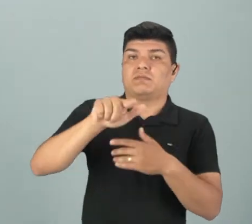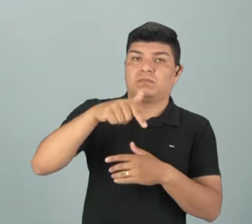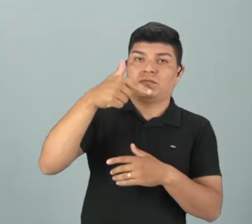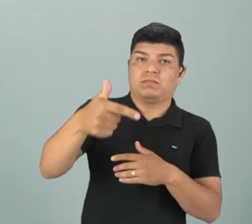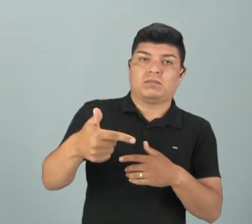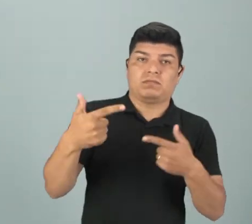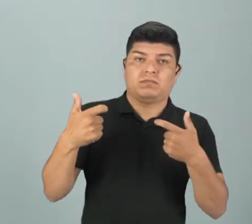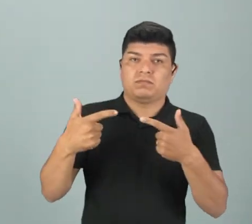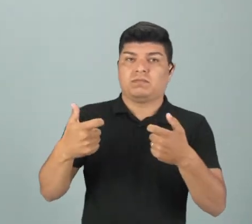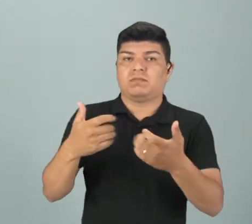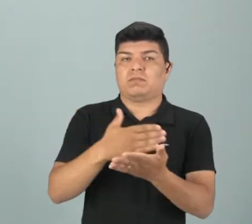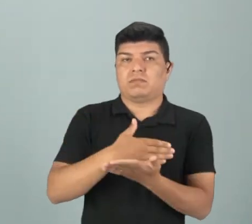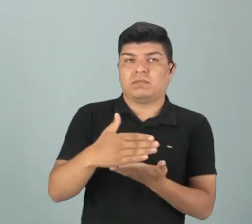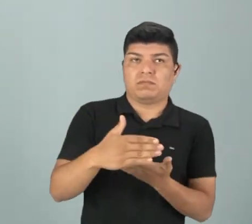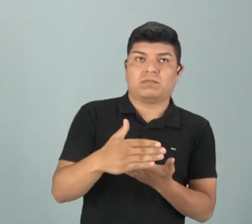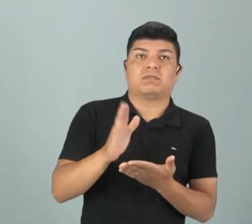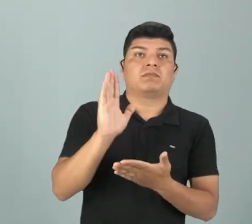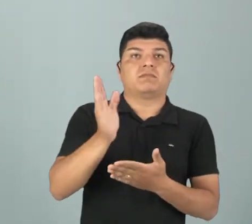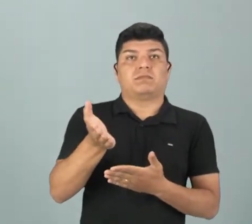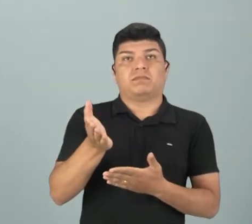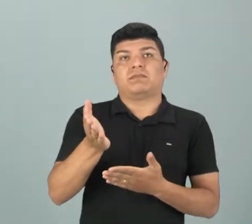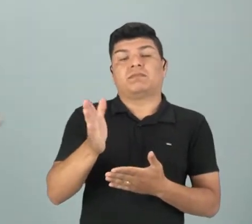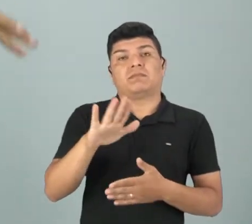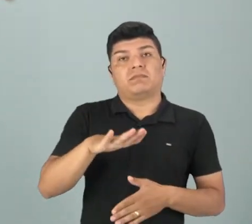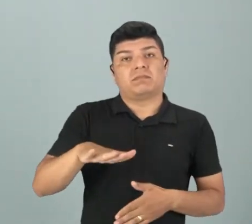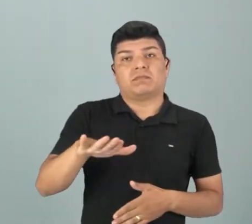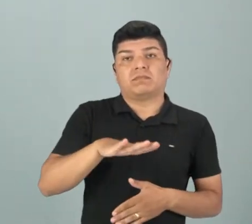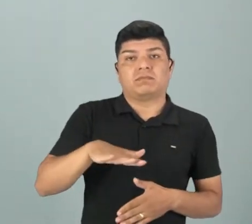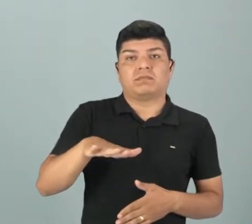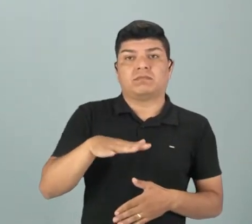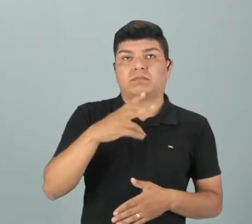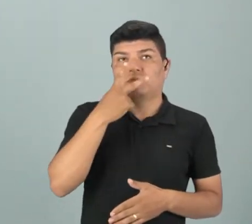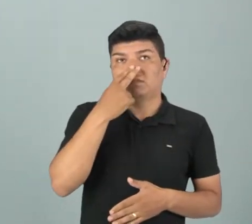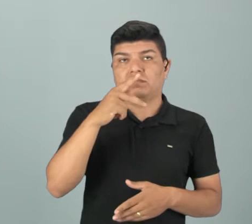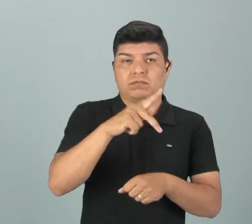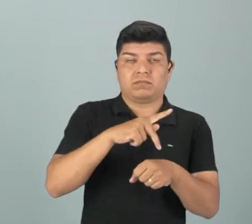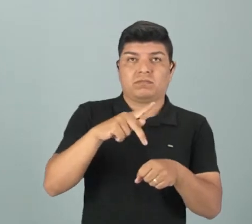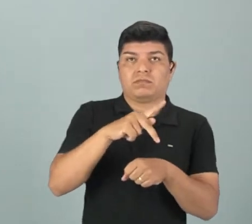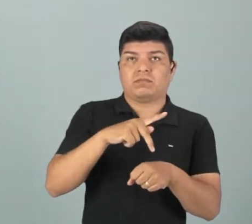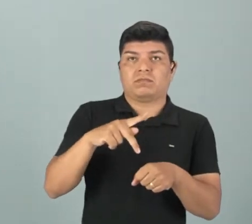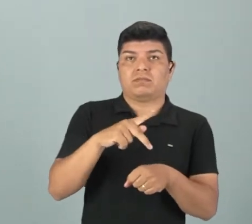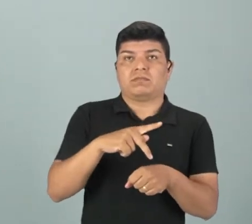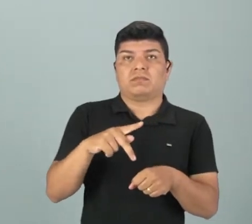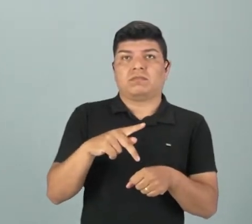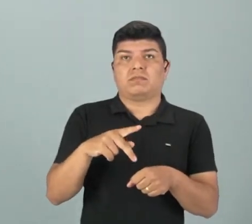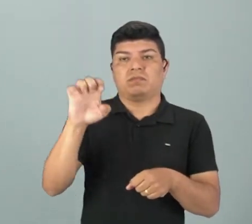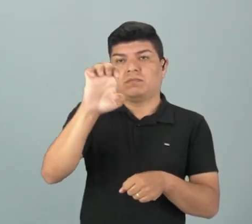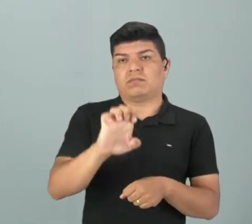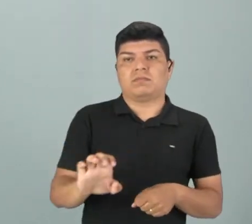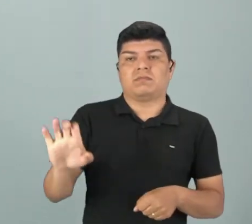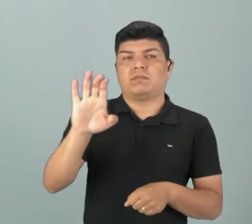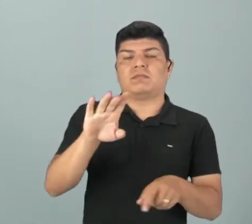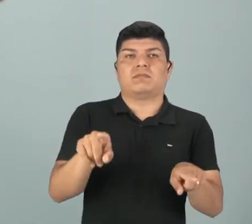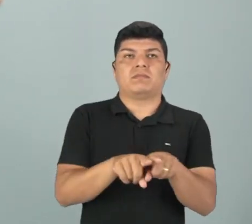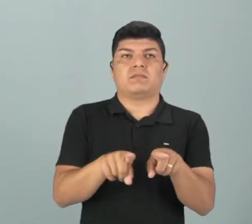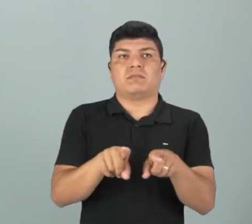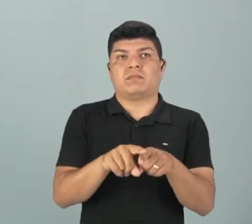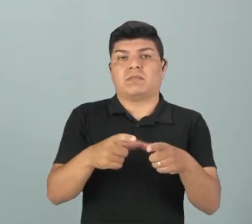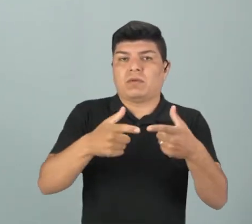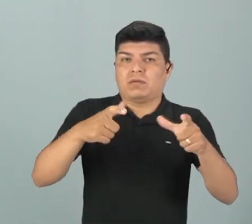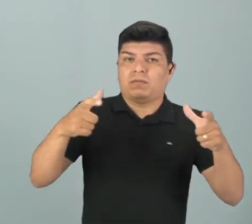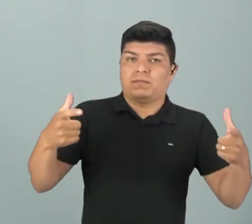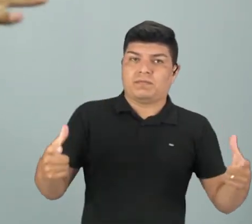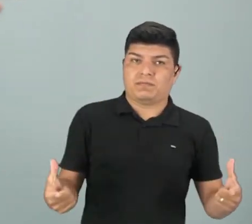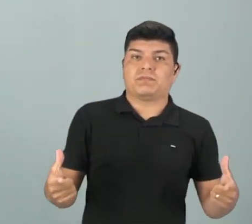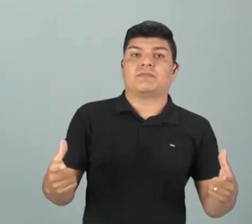guerra começar, já que a guerra basicamente era concentrada nos países do continente europeu, às vezes se alastrava para